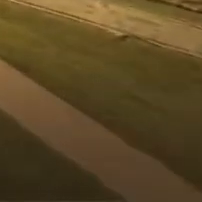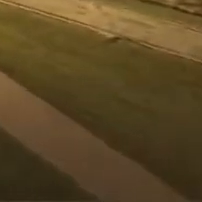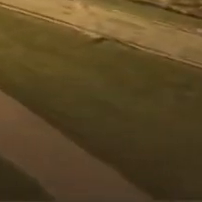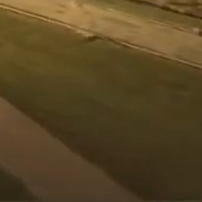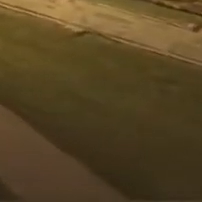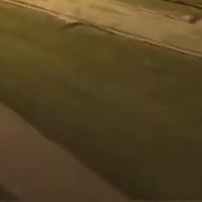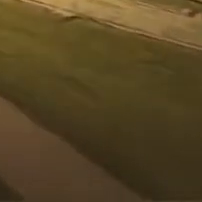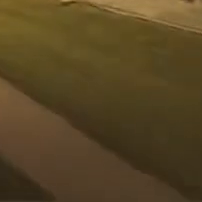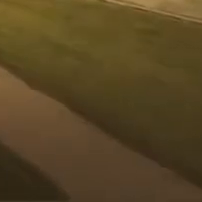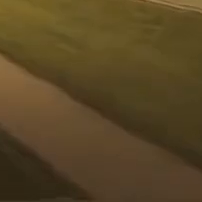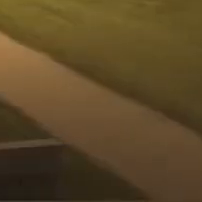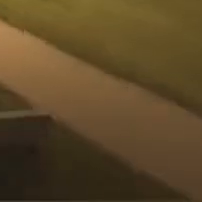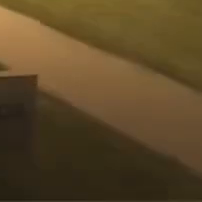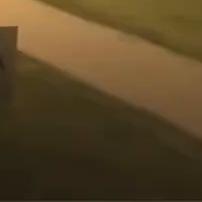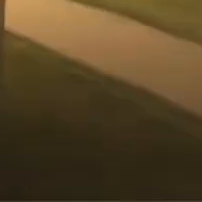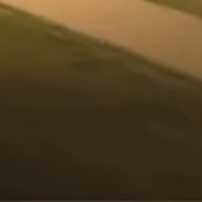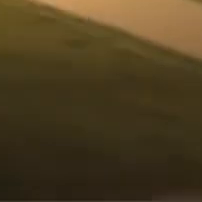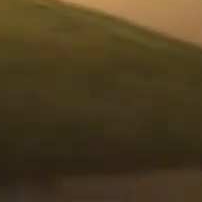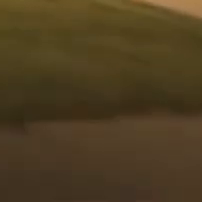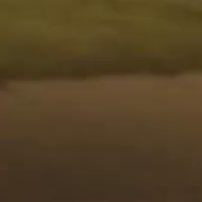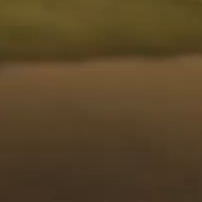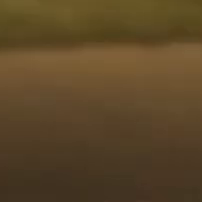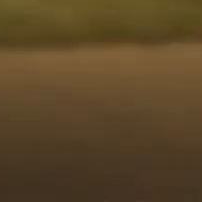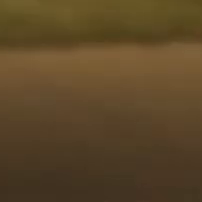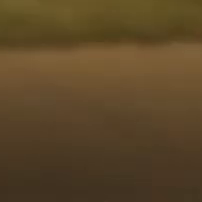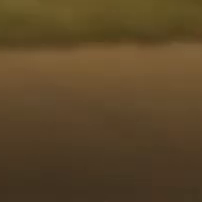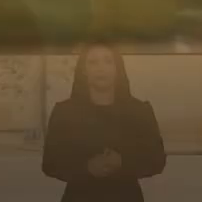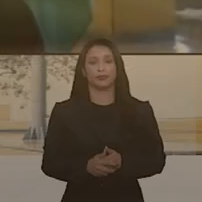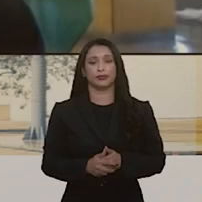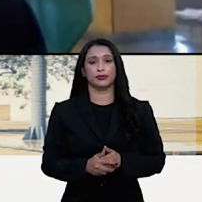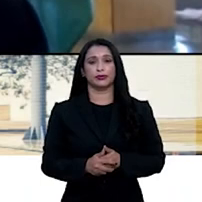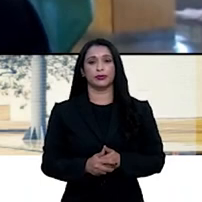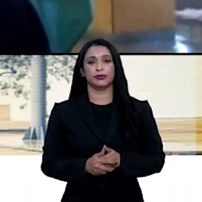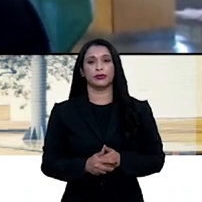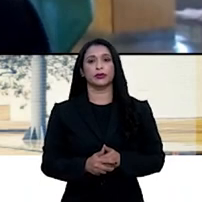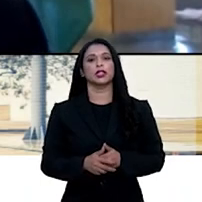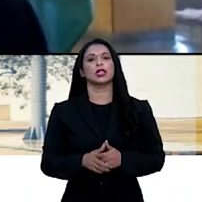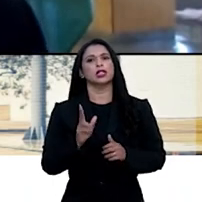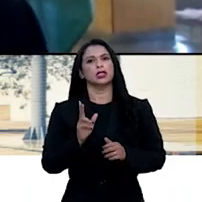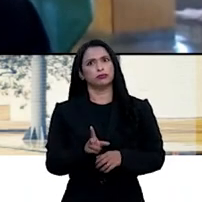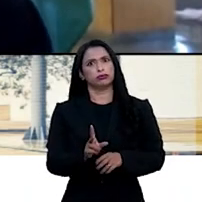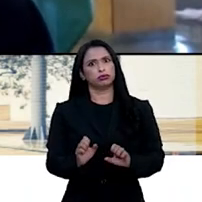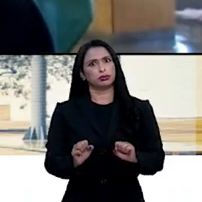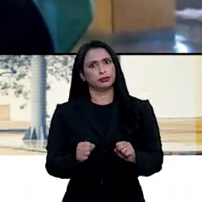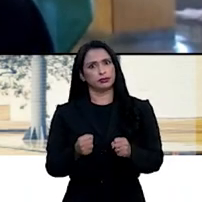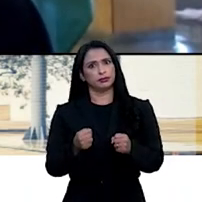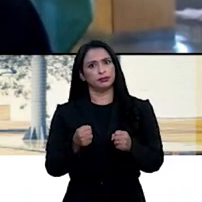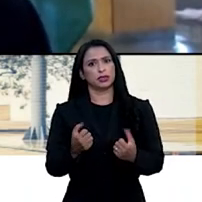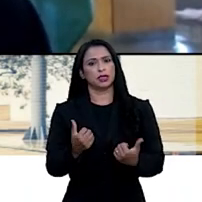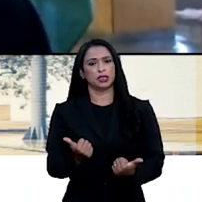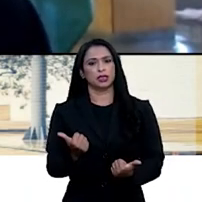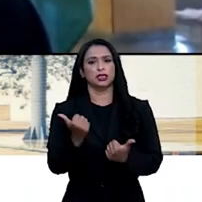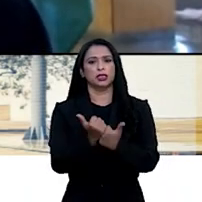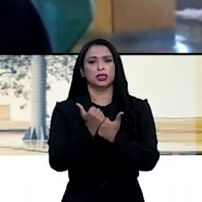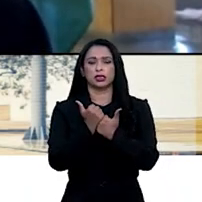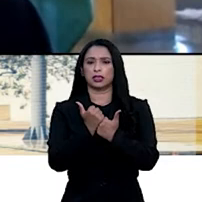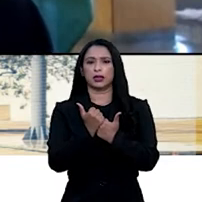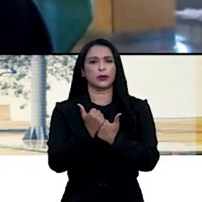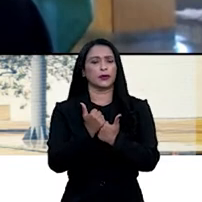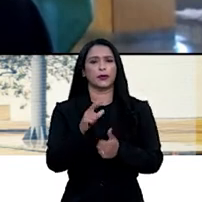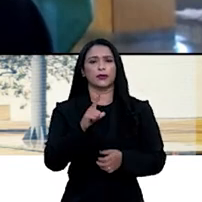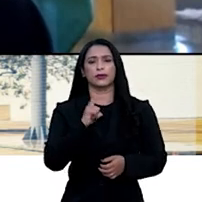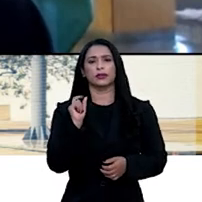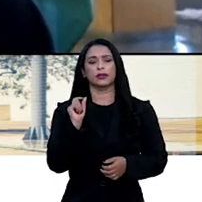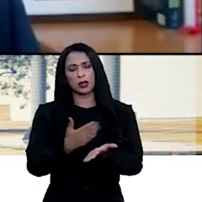na cerimônia de lançamento do plano transmitido no canal do STJ no YouTube os participantes reforçaram a importância de parcerias